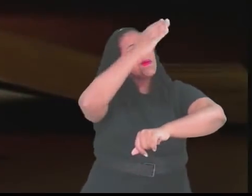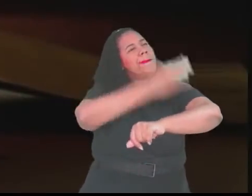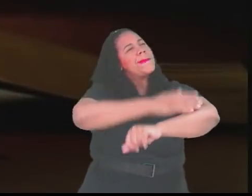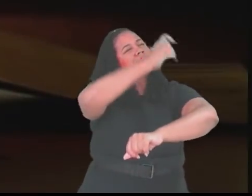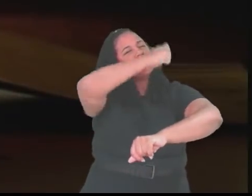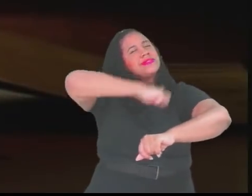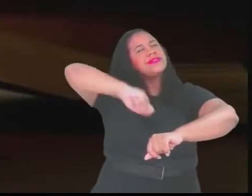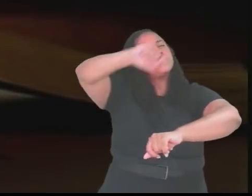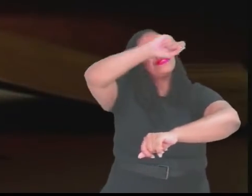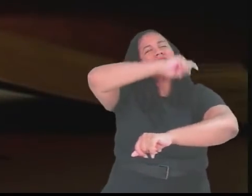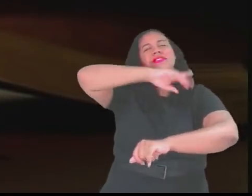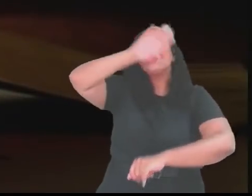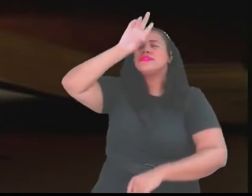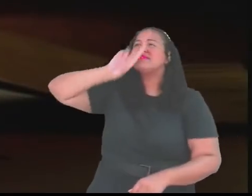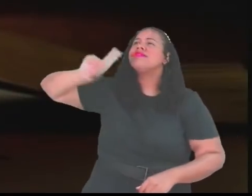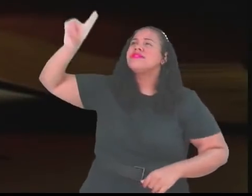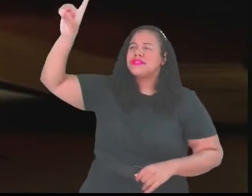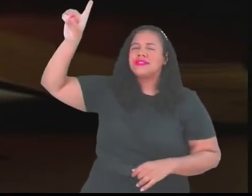do Altíssimo.